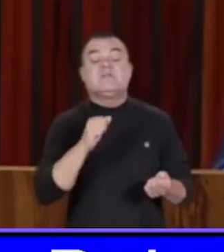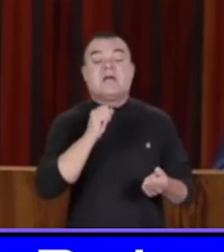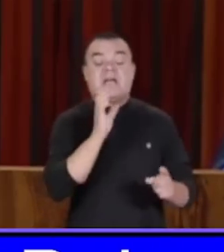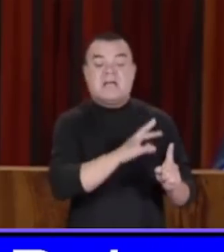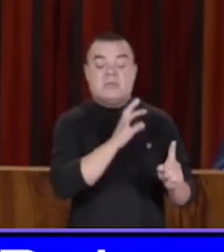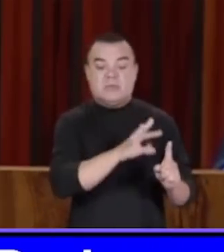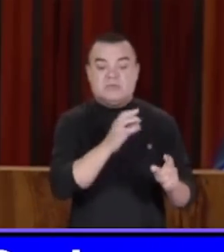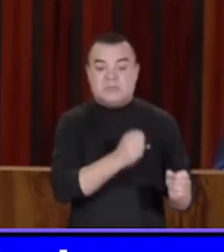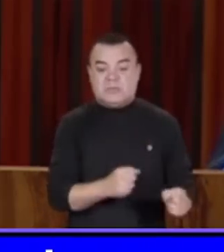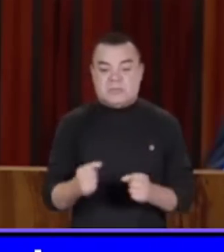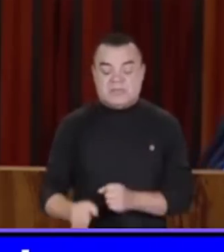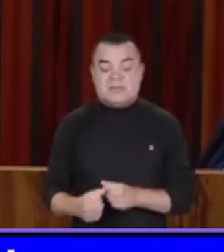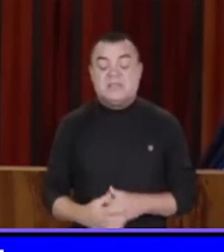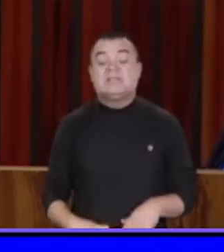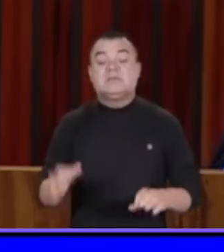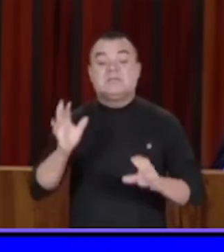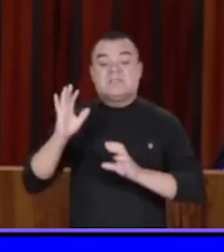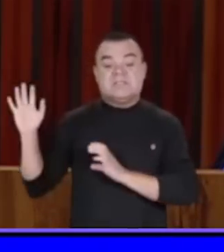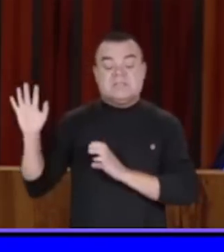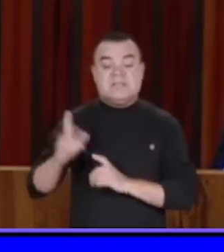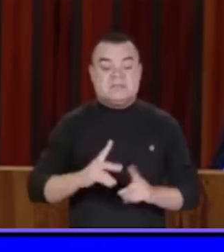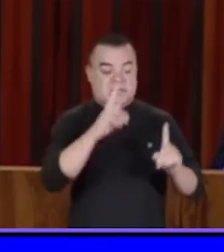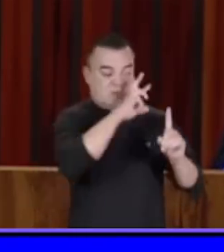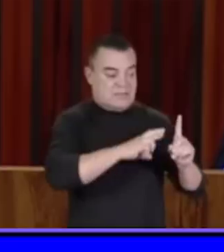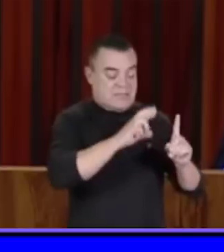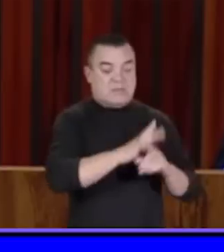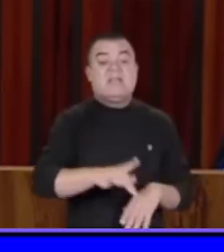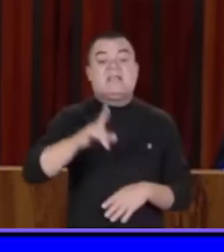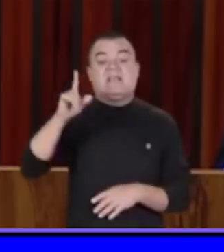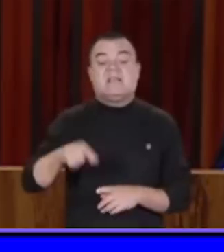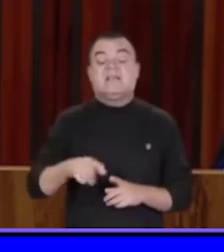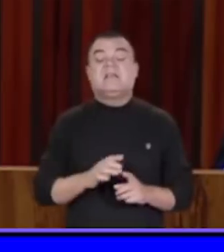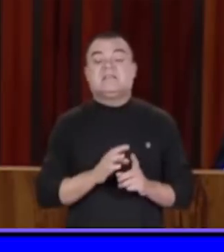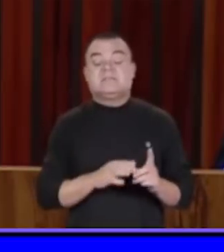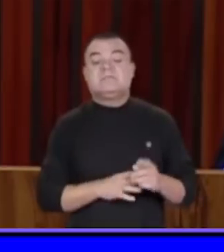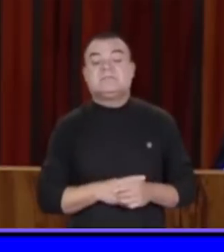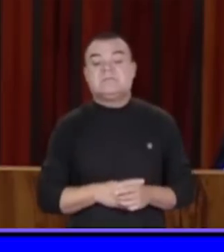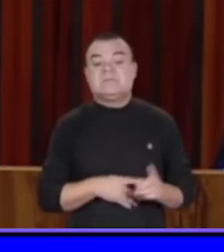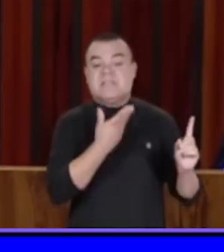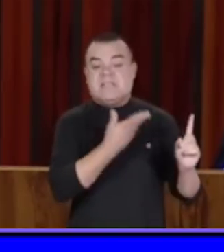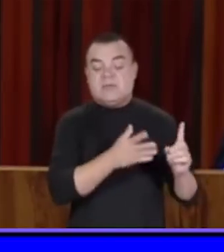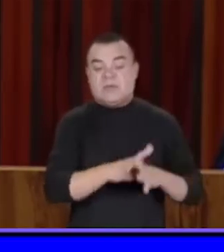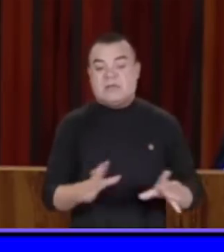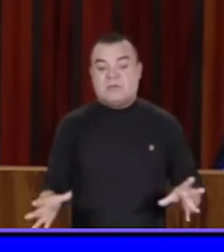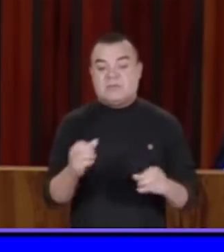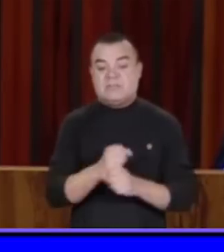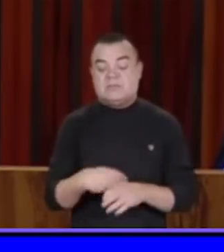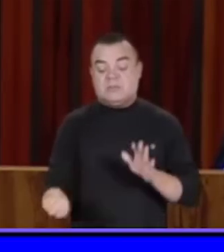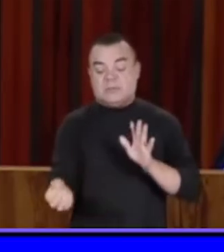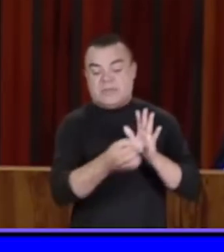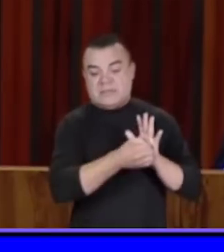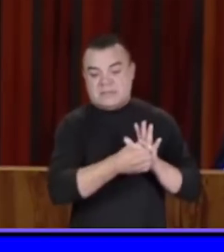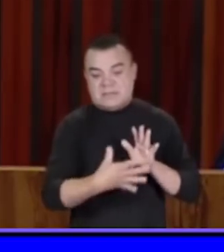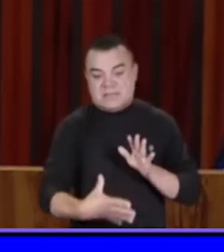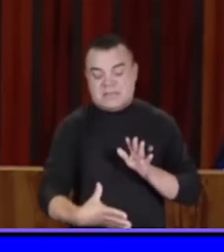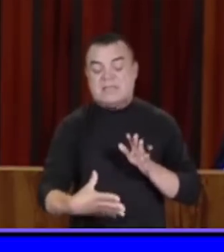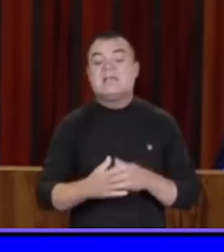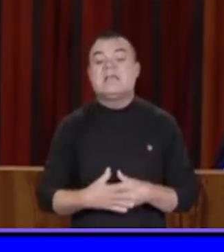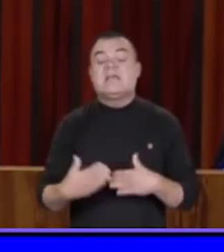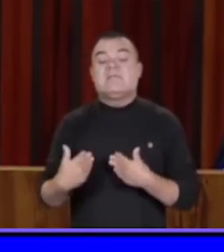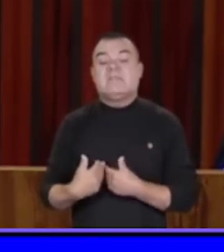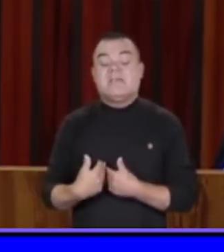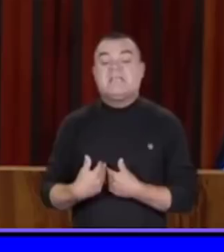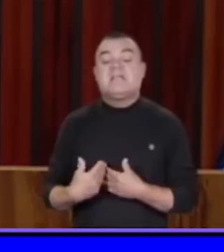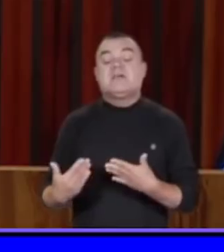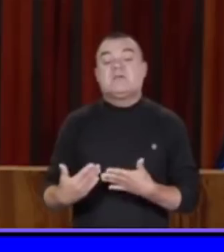de que o candidato investigado é acusado. A conclusão do parecer se conforta em